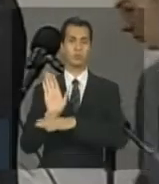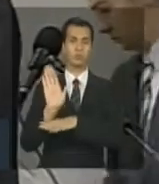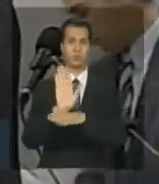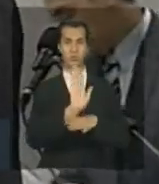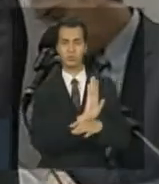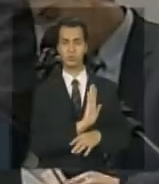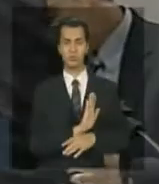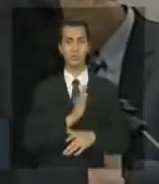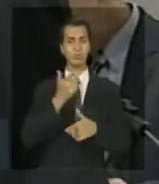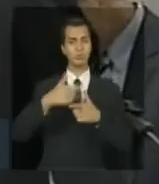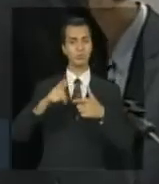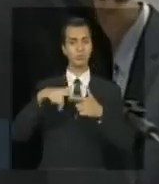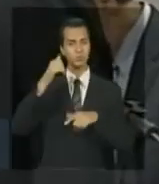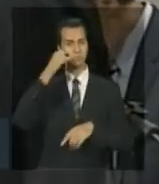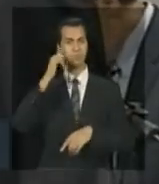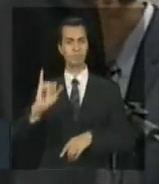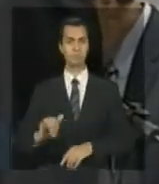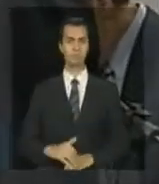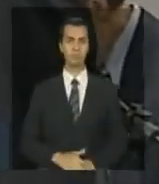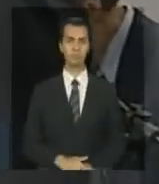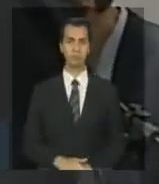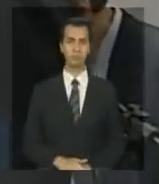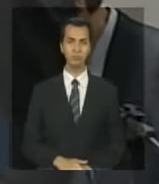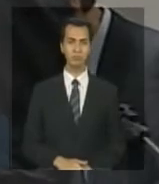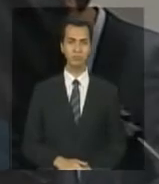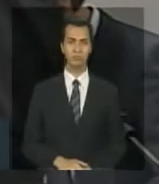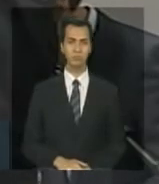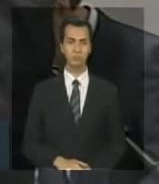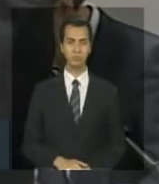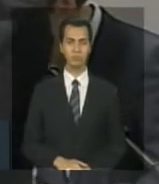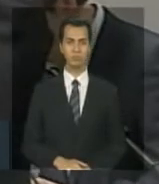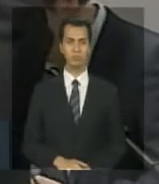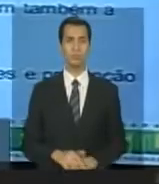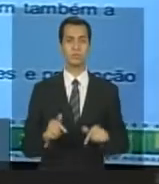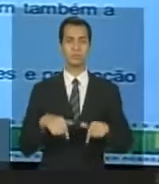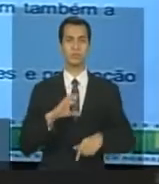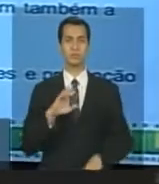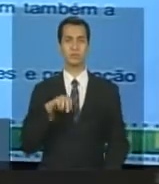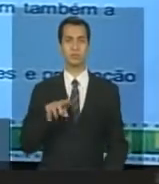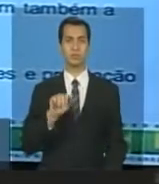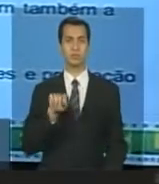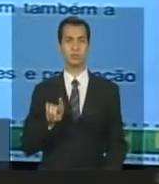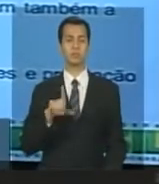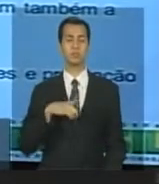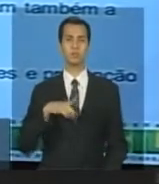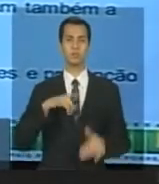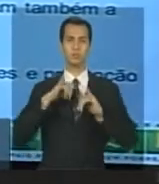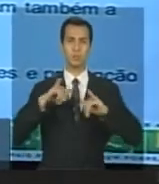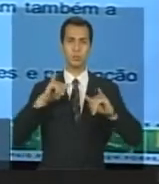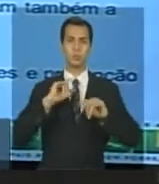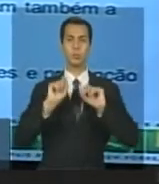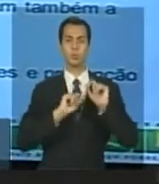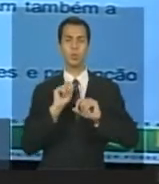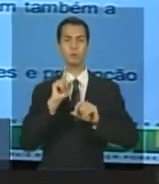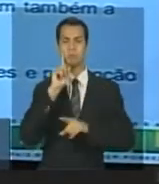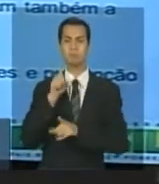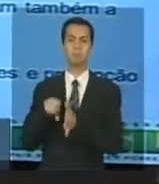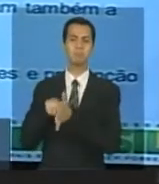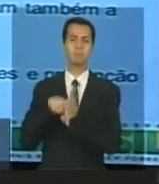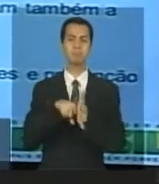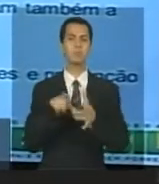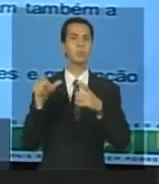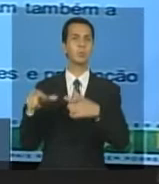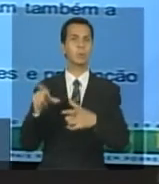mas mais adiante eles vão observar é um órgão que reúne diversas informações seja de mapeamento de risco de áreas de risco de